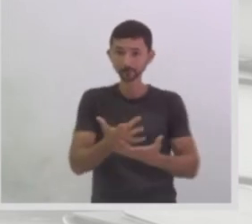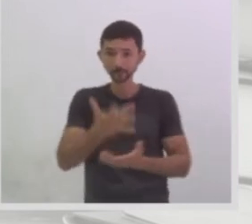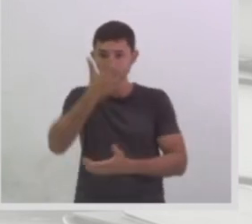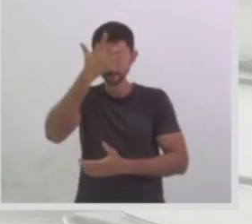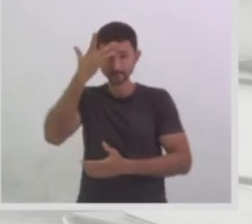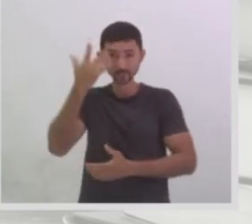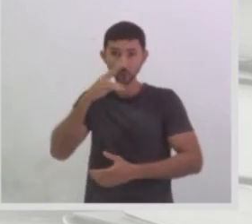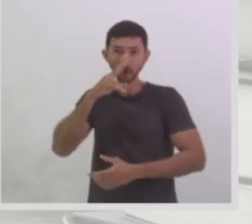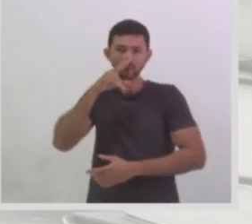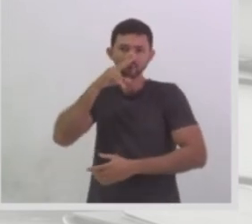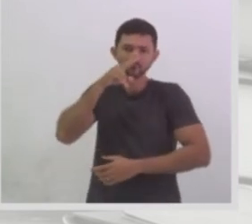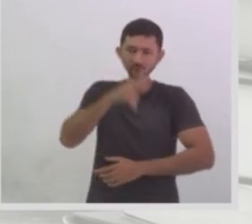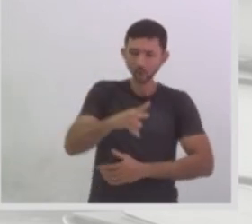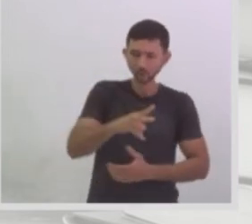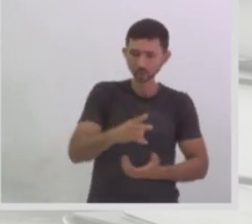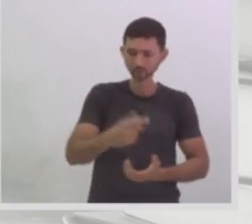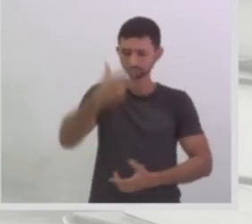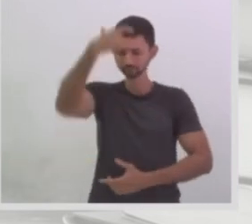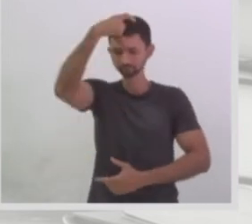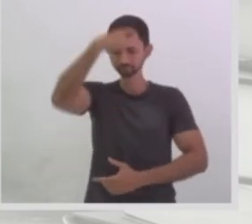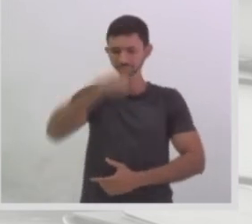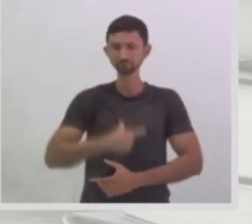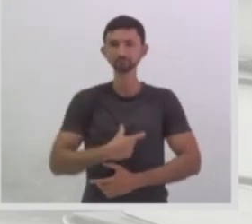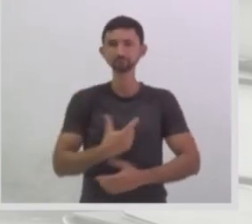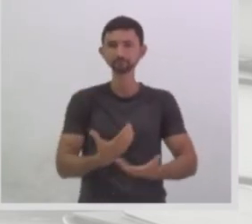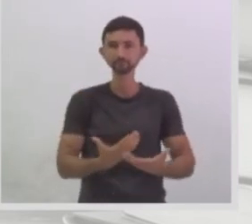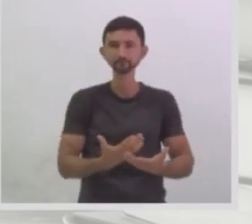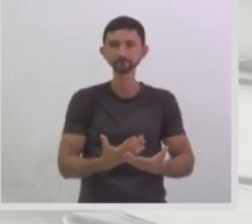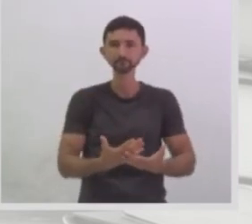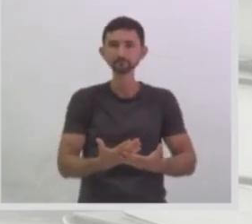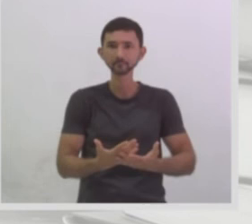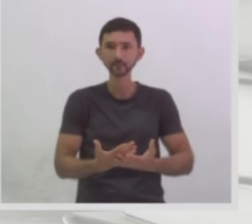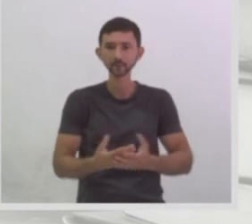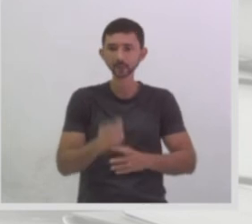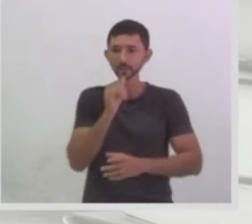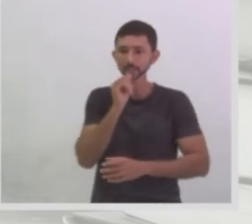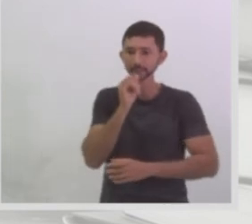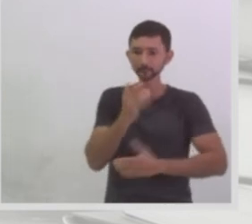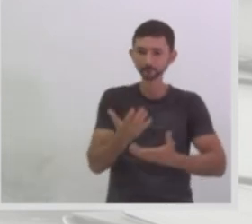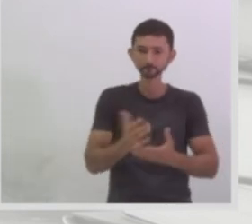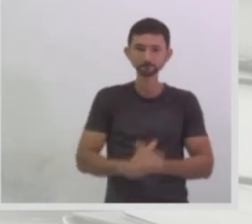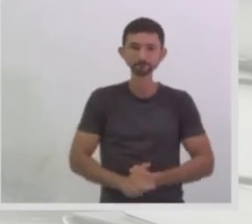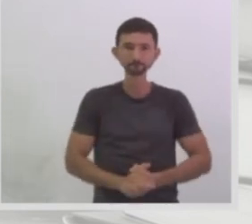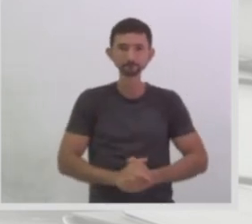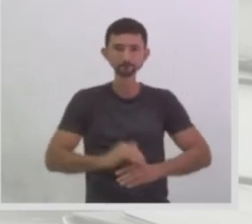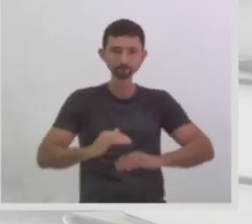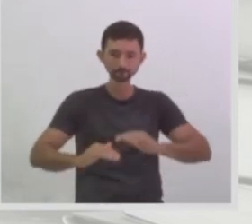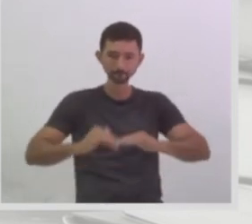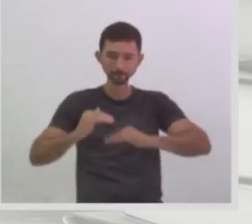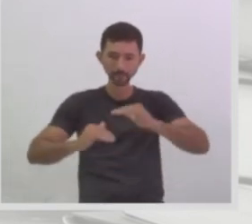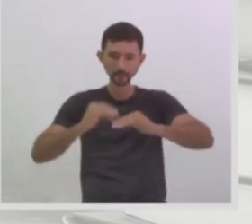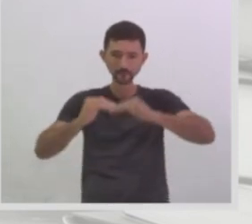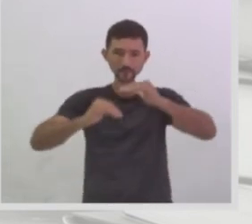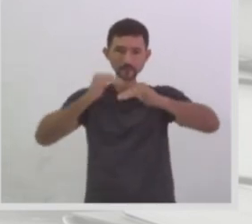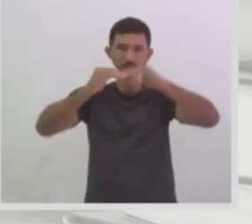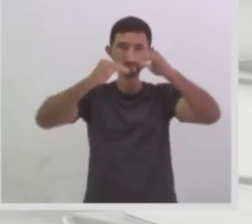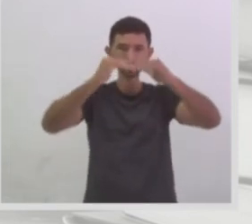uma determinada espécie, que possuíssem aquelas pequenas diferenças que lhes davam alguma